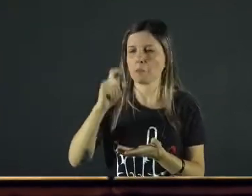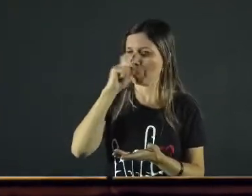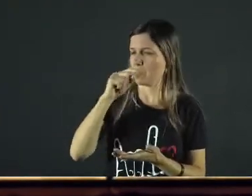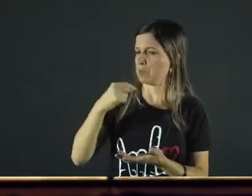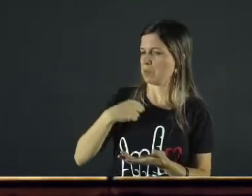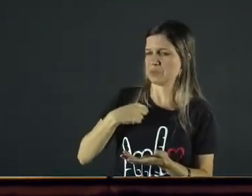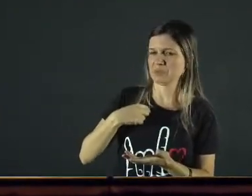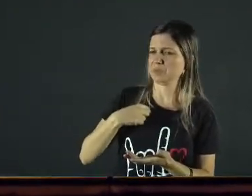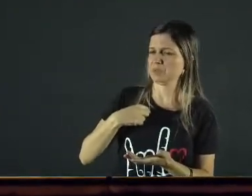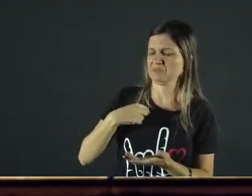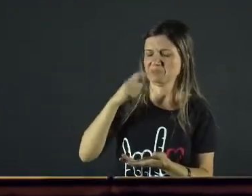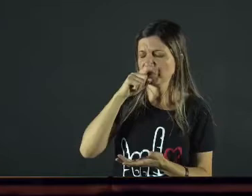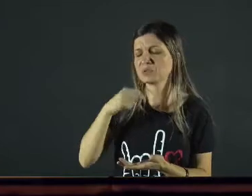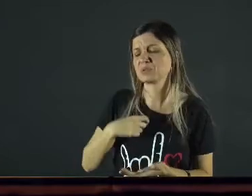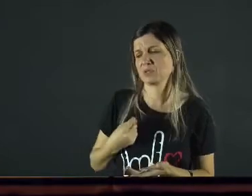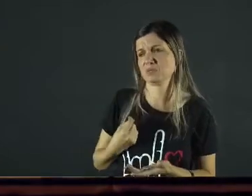para